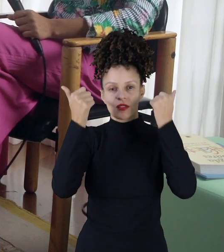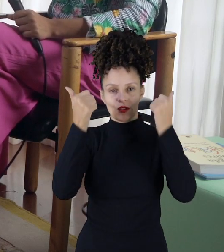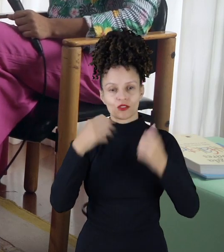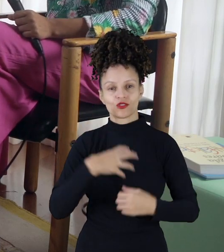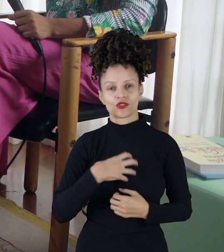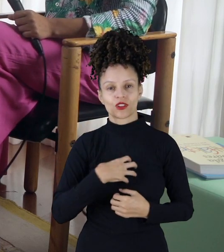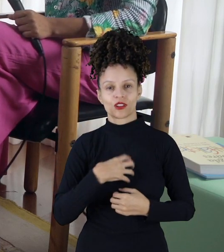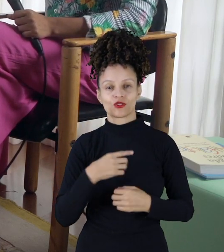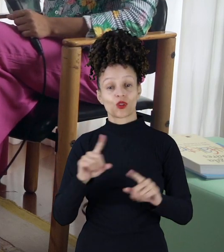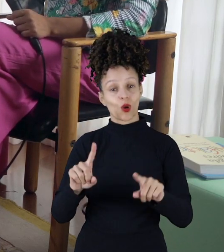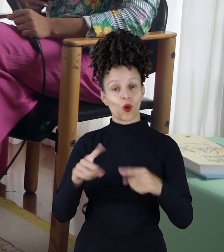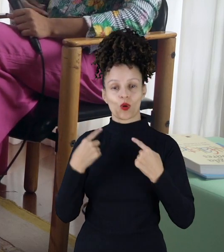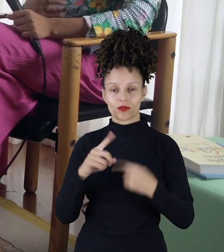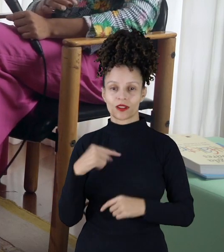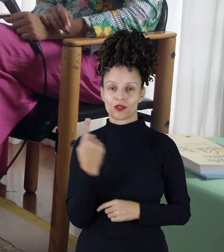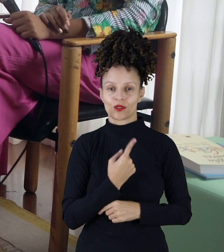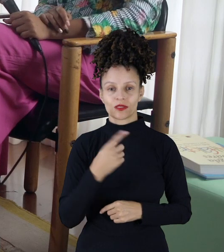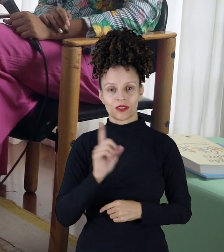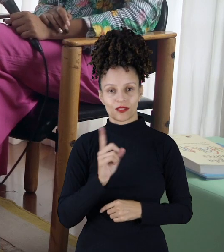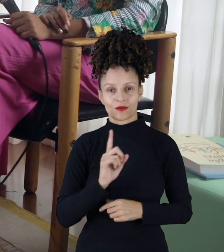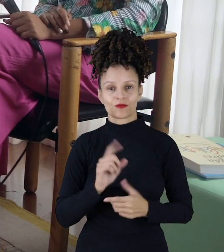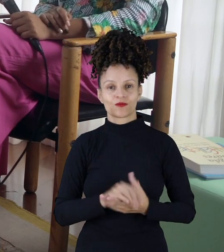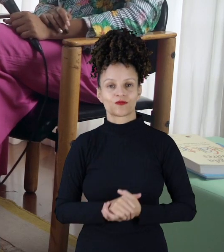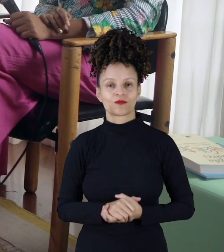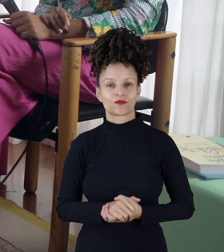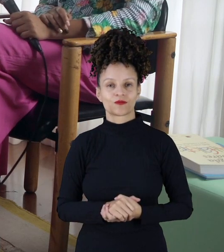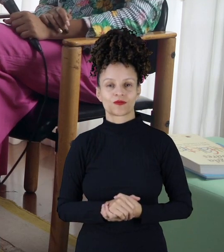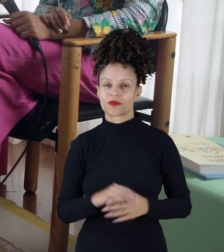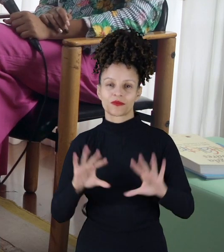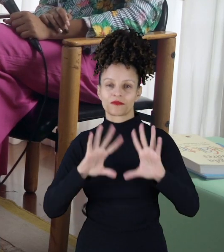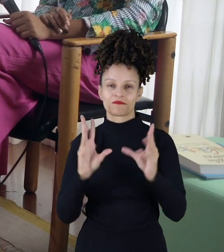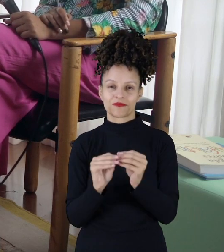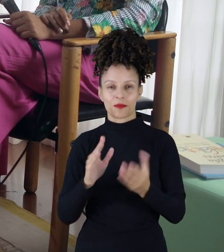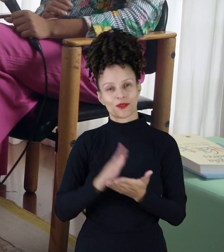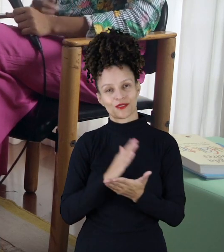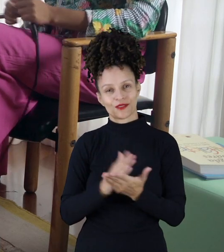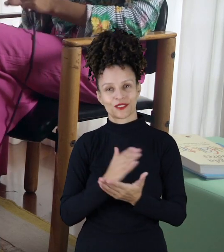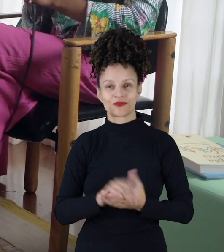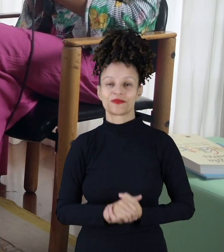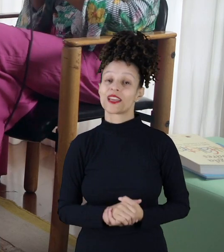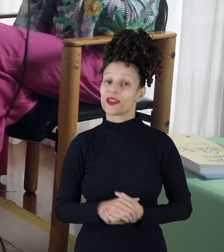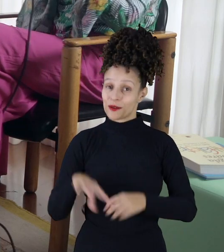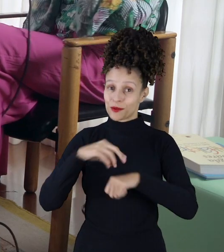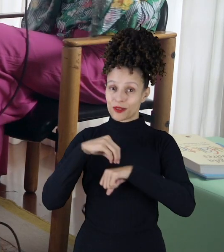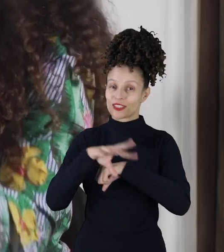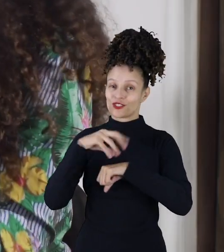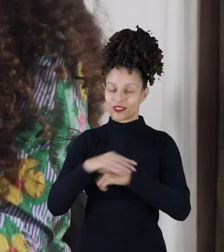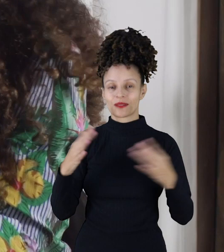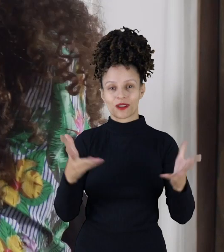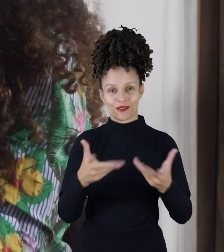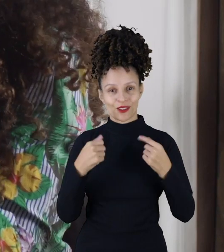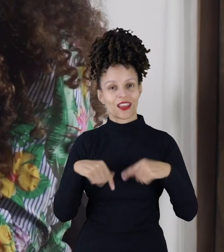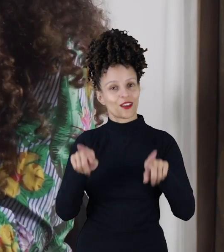de uma forma melhor, né? De uma forma que não se volte contra nós e contra os outros. Esses são meus livrinhos.